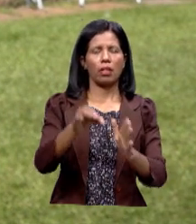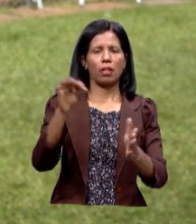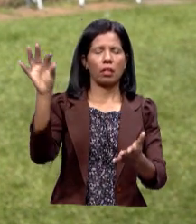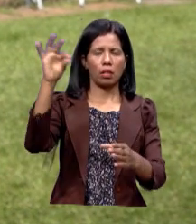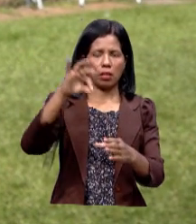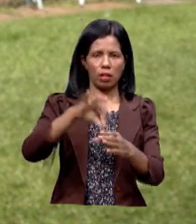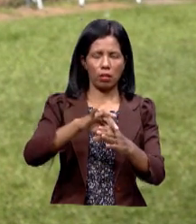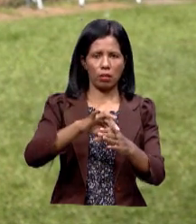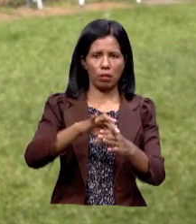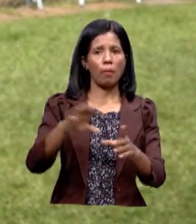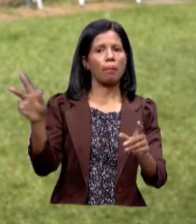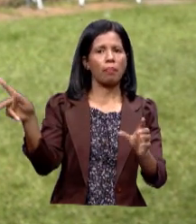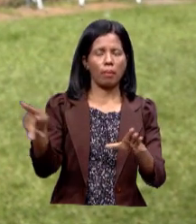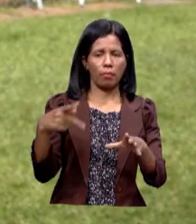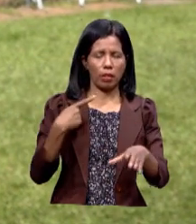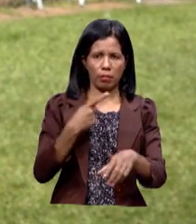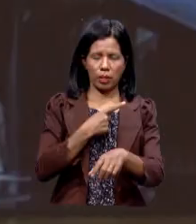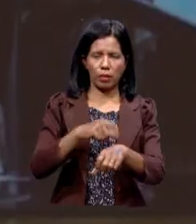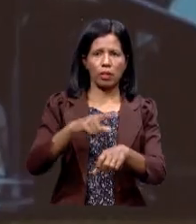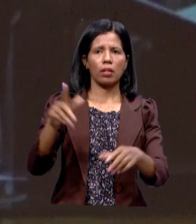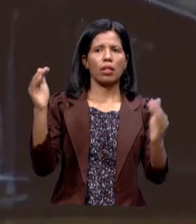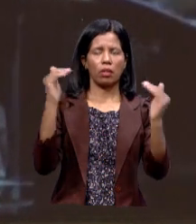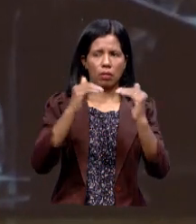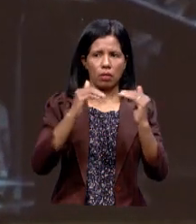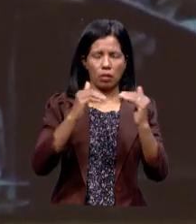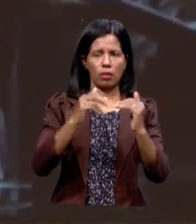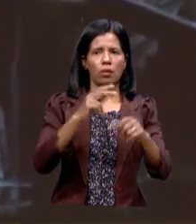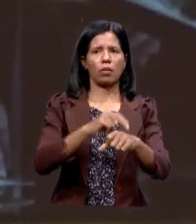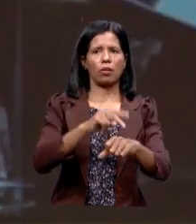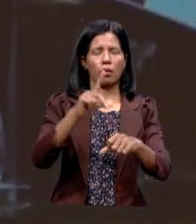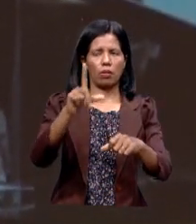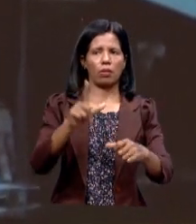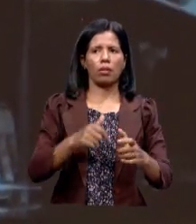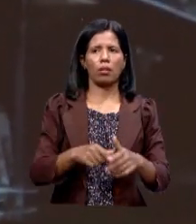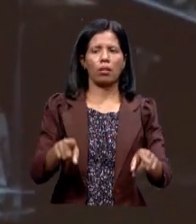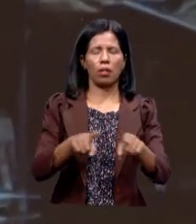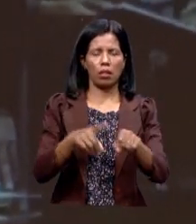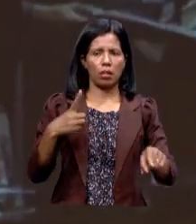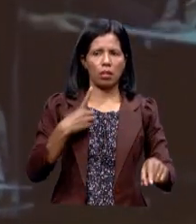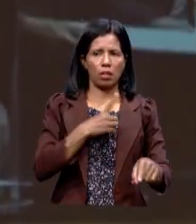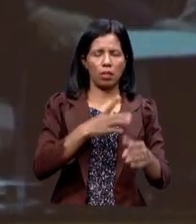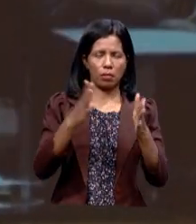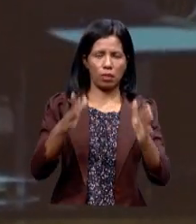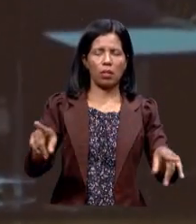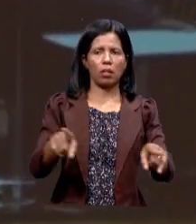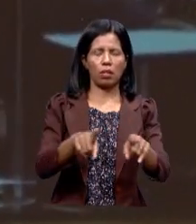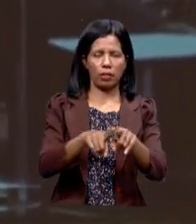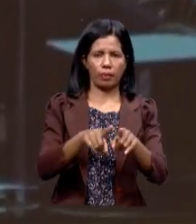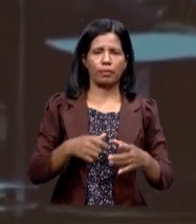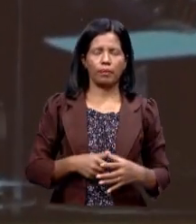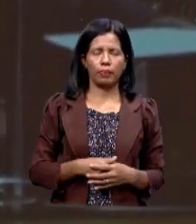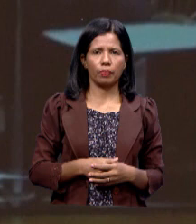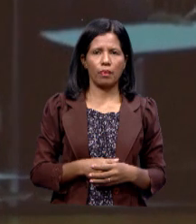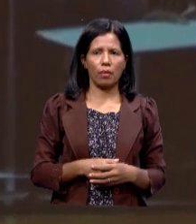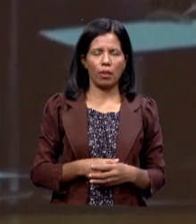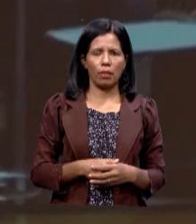parlamentar iha kongresu iha anesan deputados ho mos anesan senador o